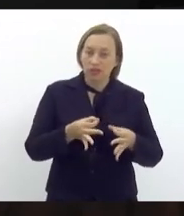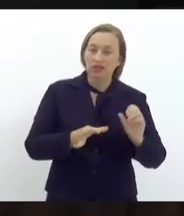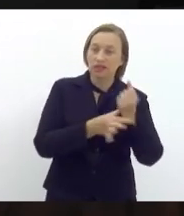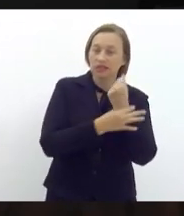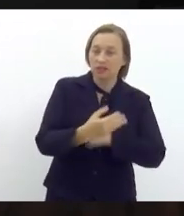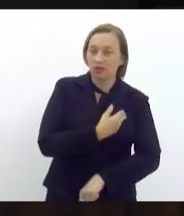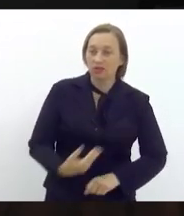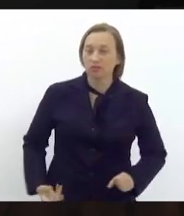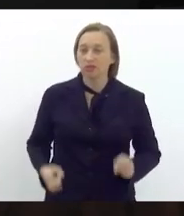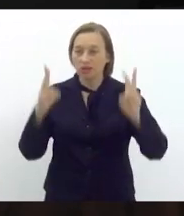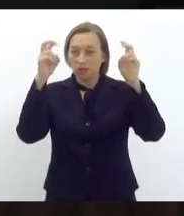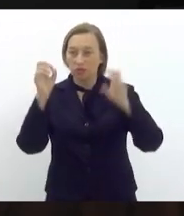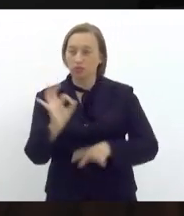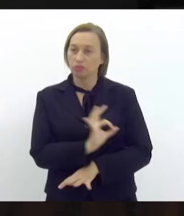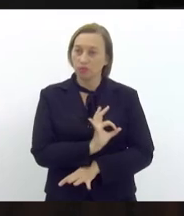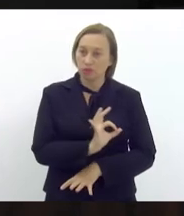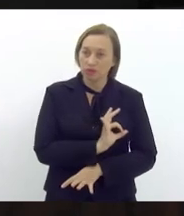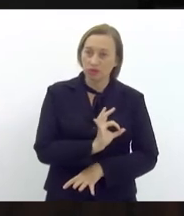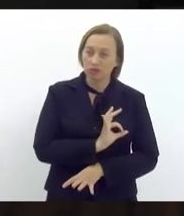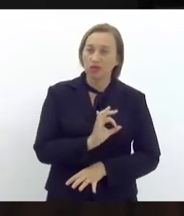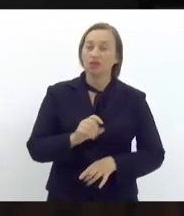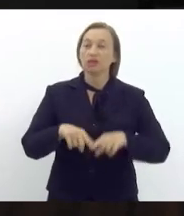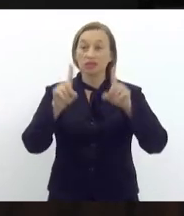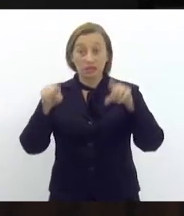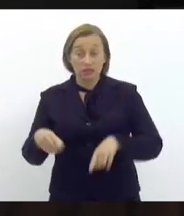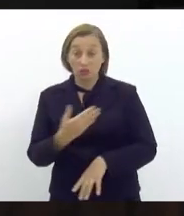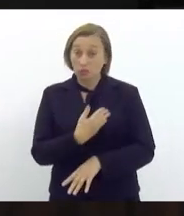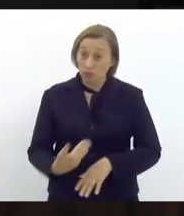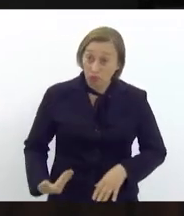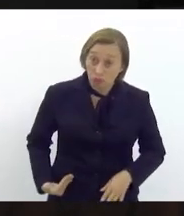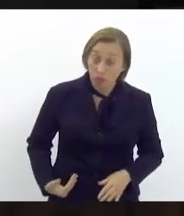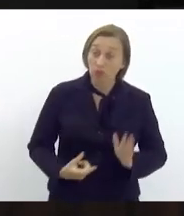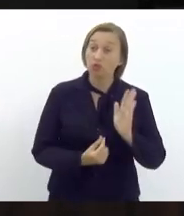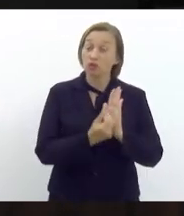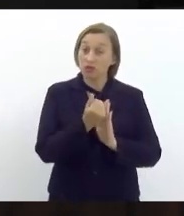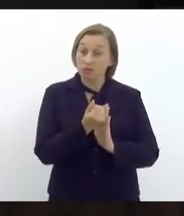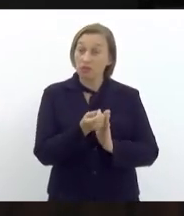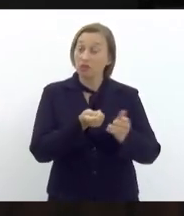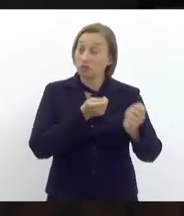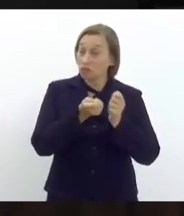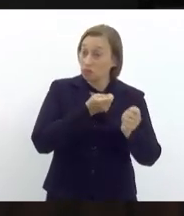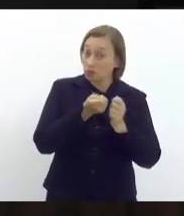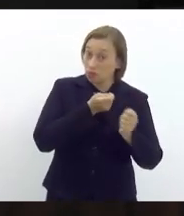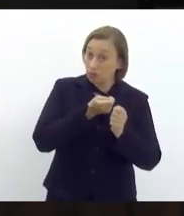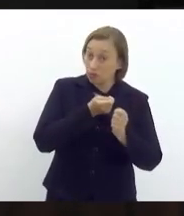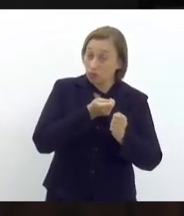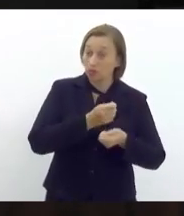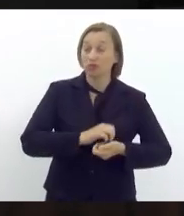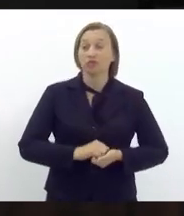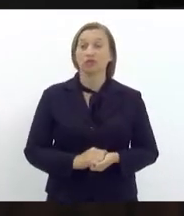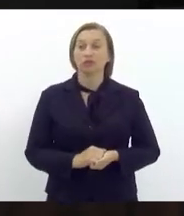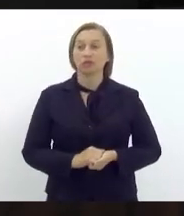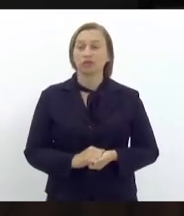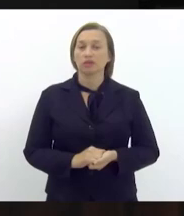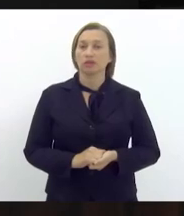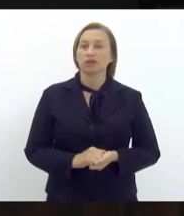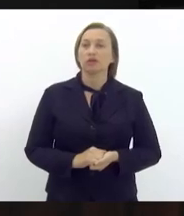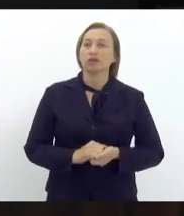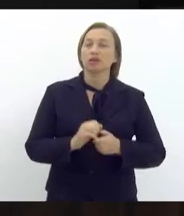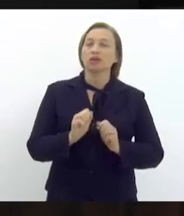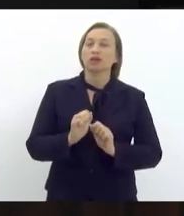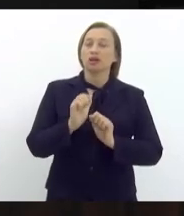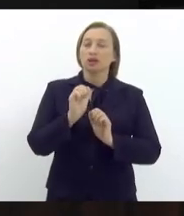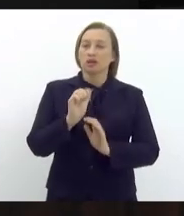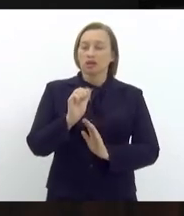pública e assuntos de polícia de servidores públicos de orçamento finanças fiscalização financeira e controle as emendas de